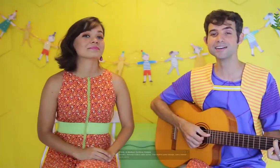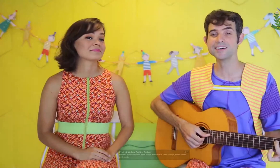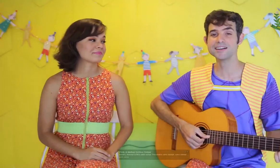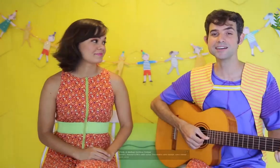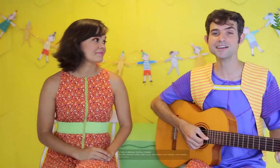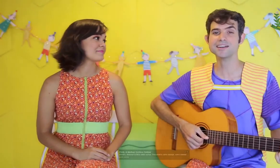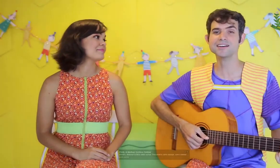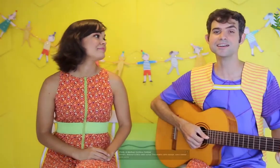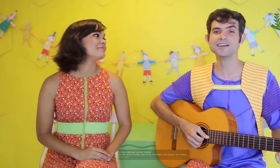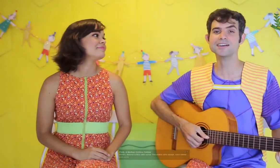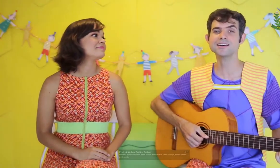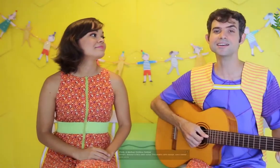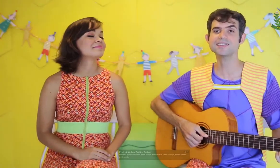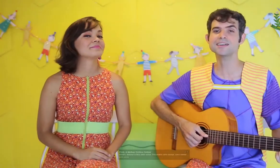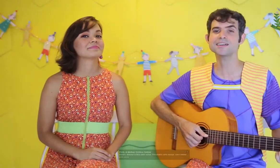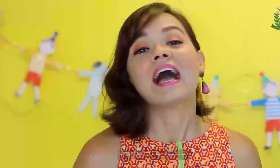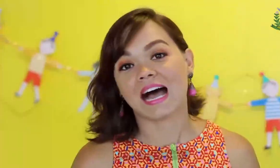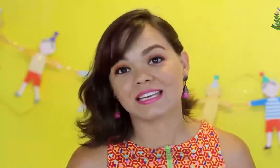passar.